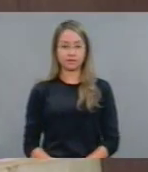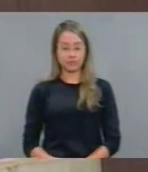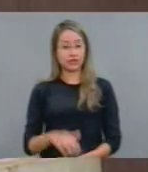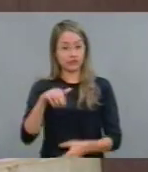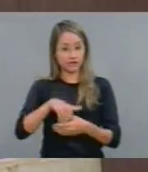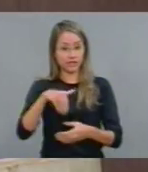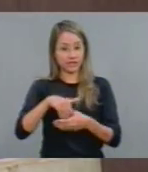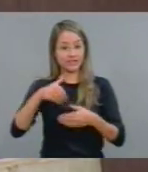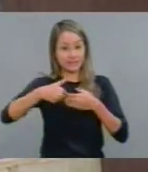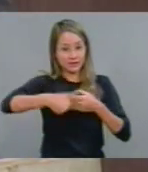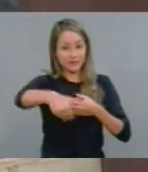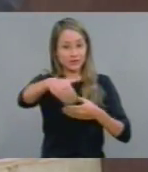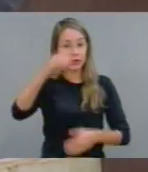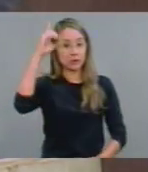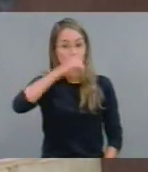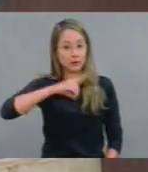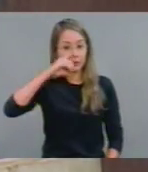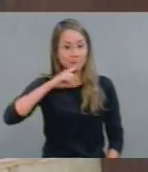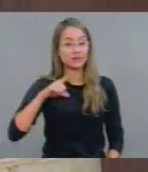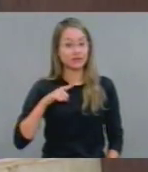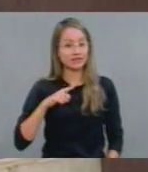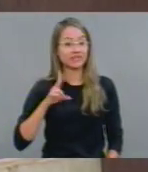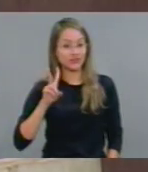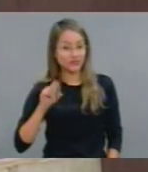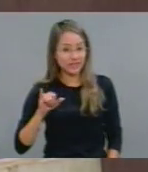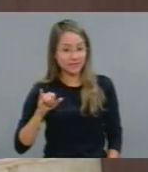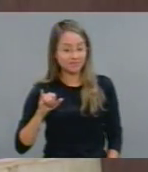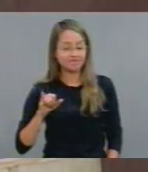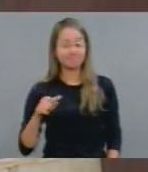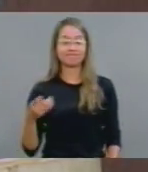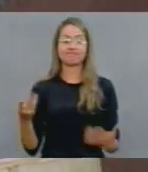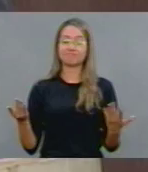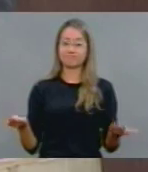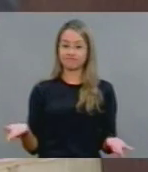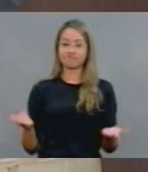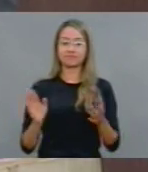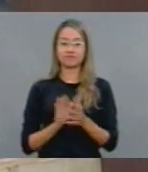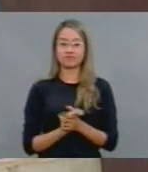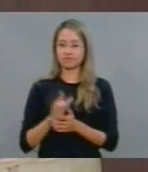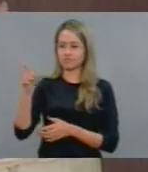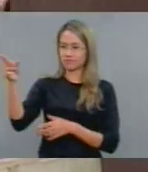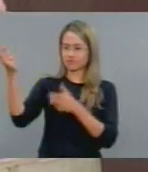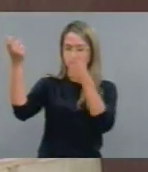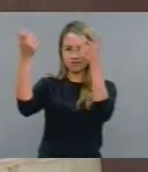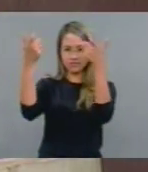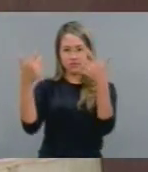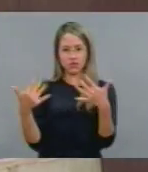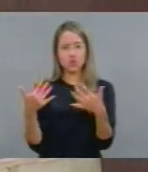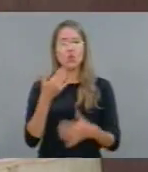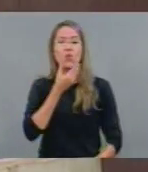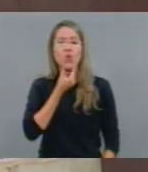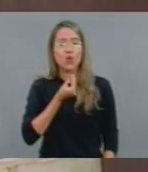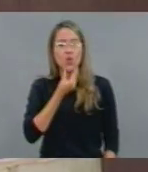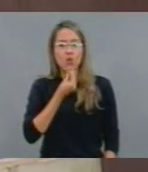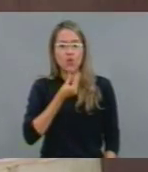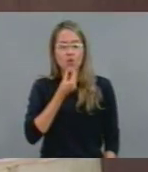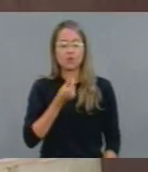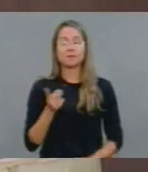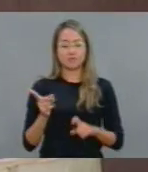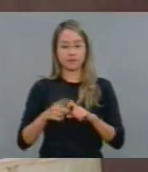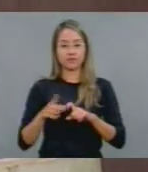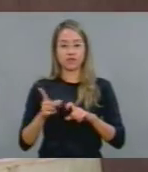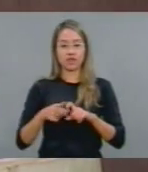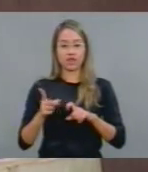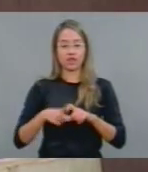de domingo. Acabo de ouvir atentamente as palavras do deputado que me antecedeu